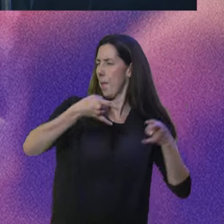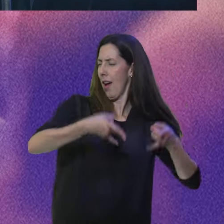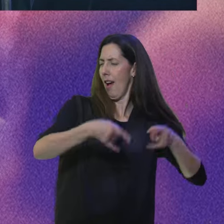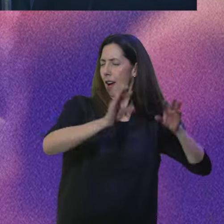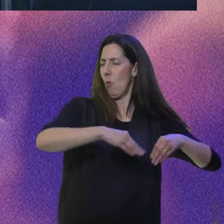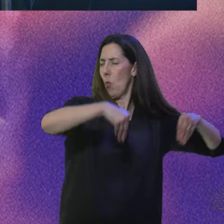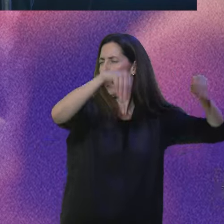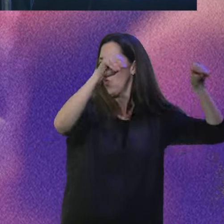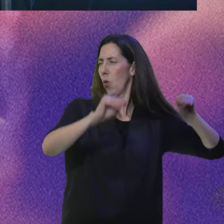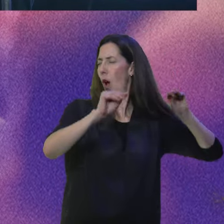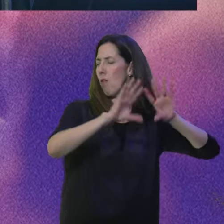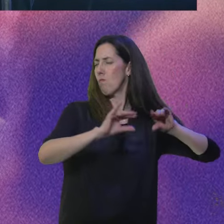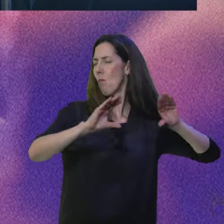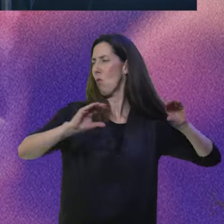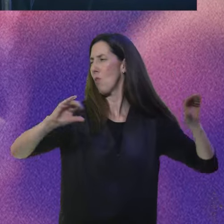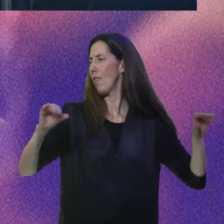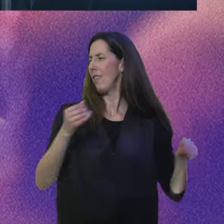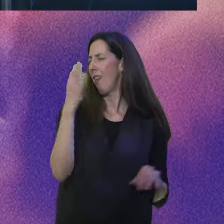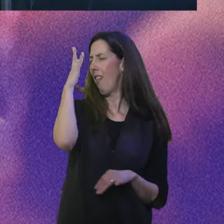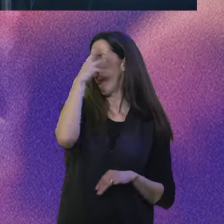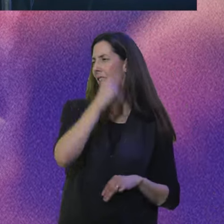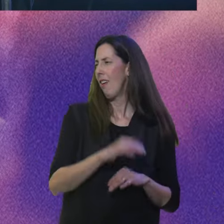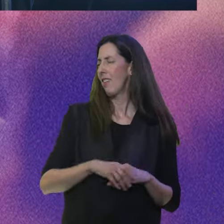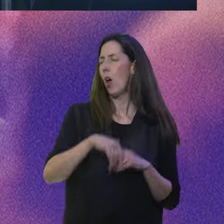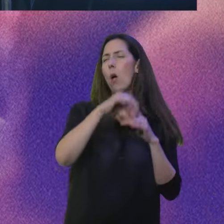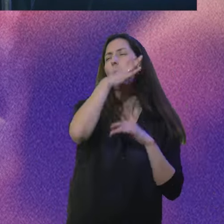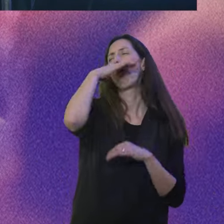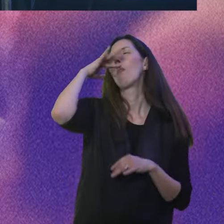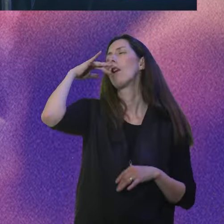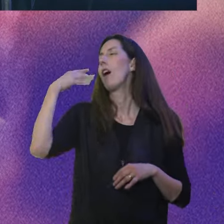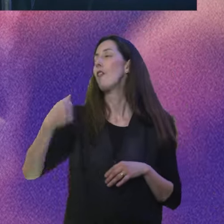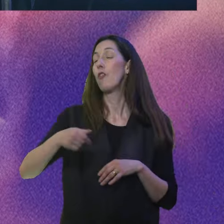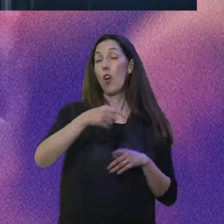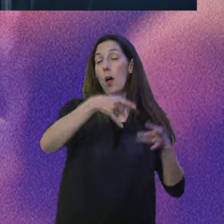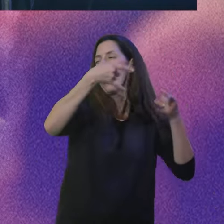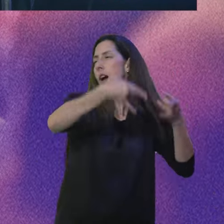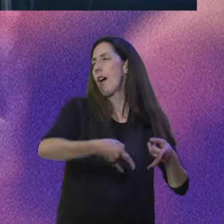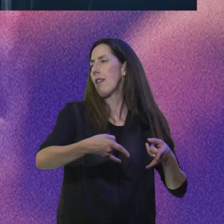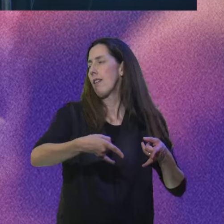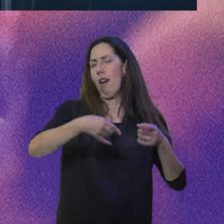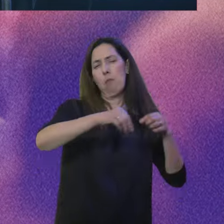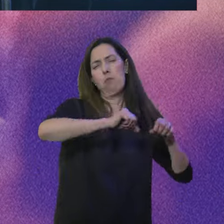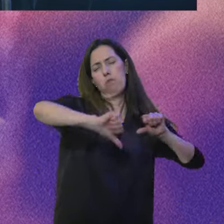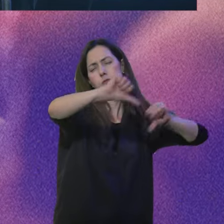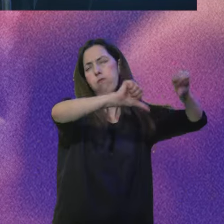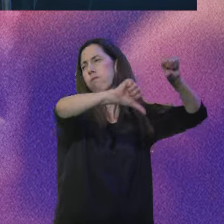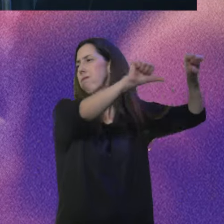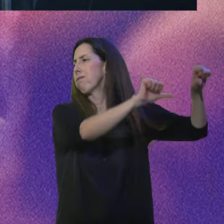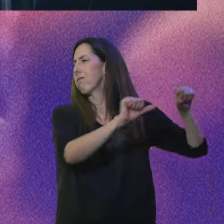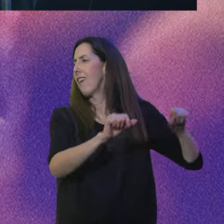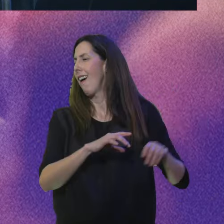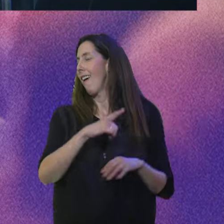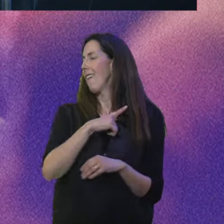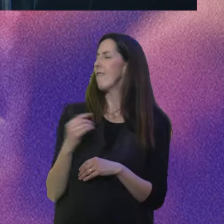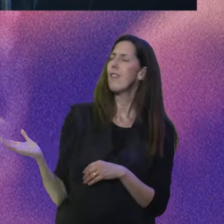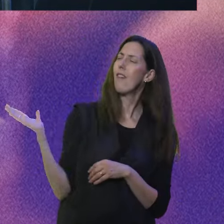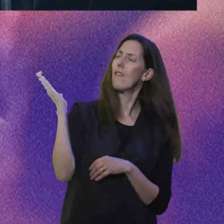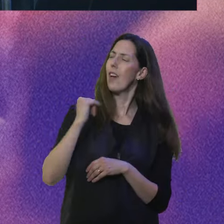da Trousseau de várias cores. Perfumei a minha cama com mirra e aloés e canela.